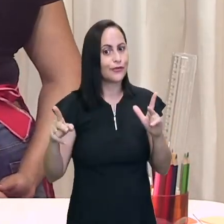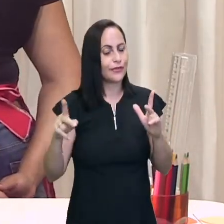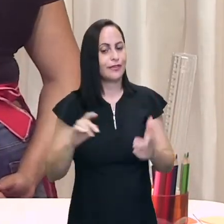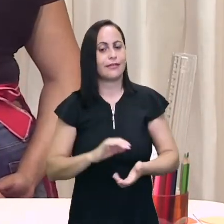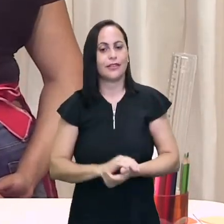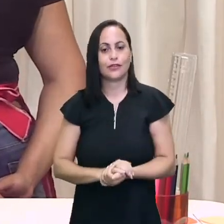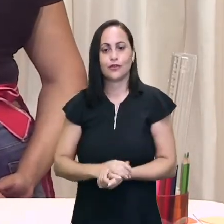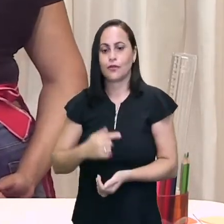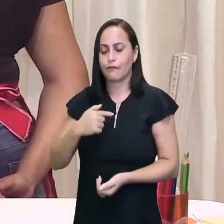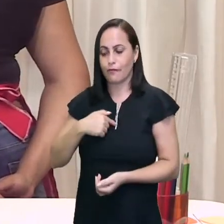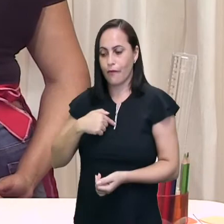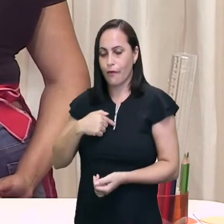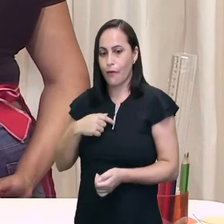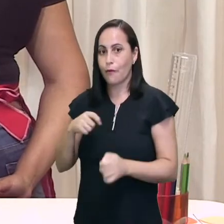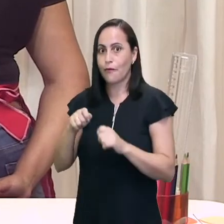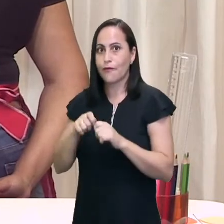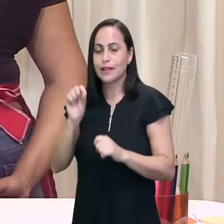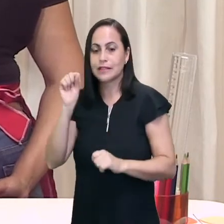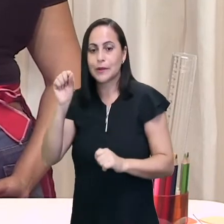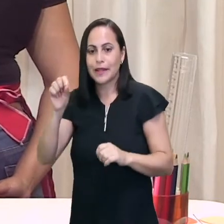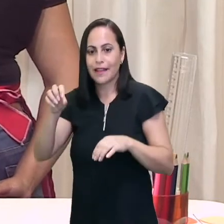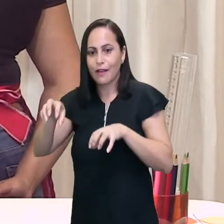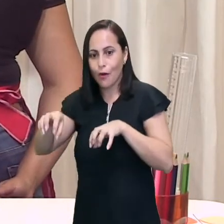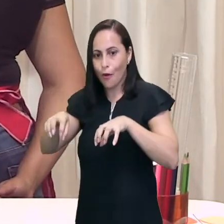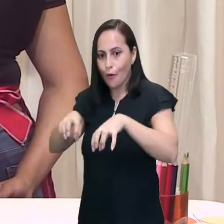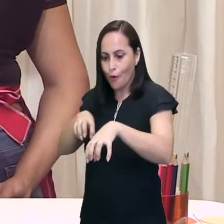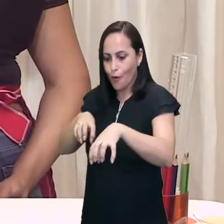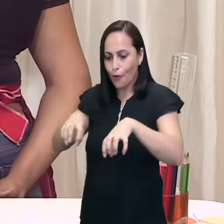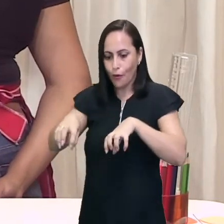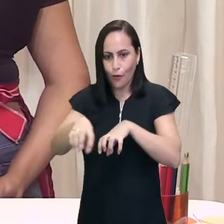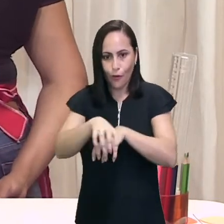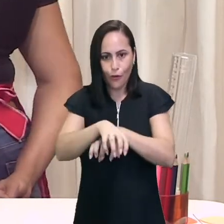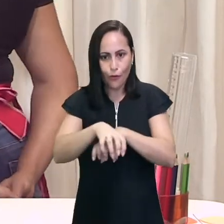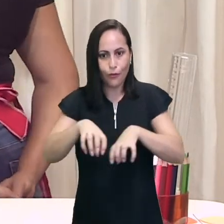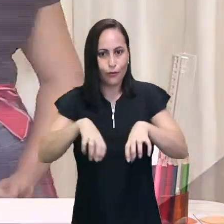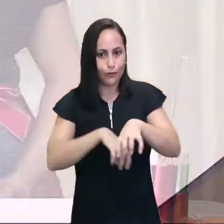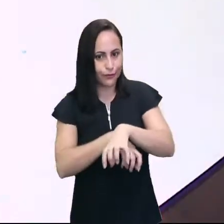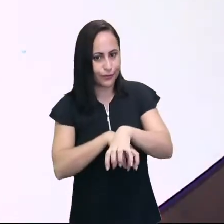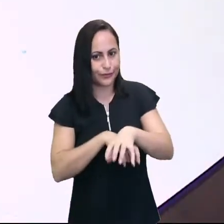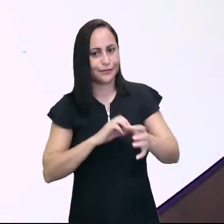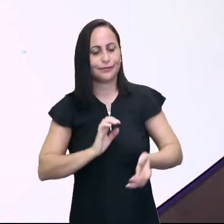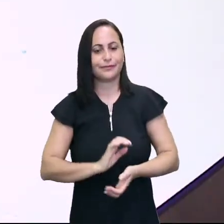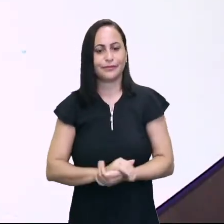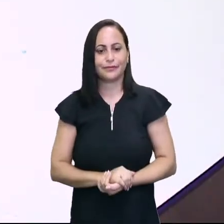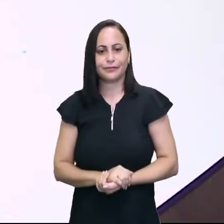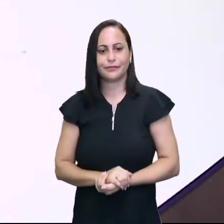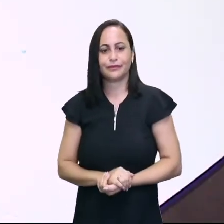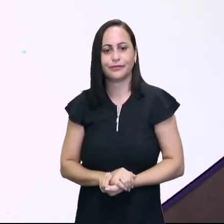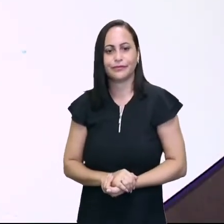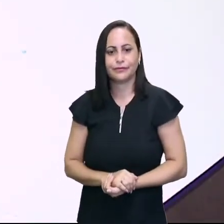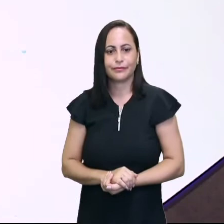vou mudar as posições dos círculos e ela vai ter que descobrir onde eu mudei. Espera.